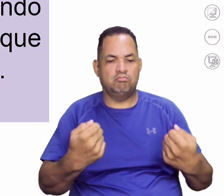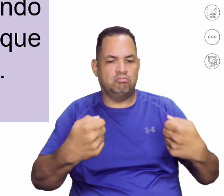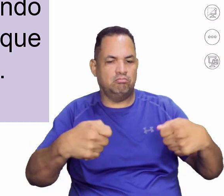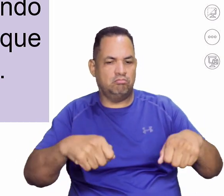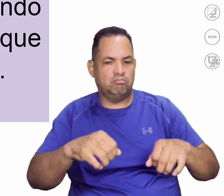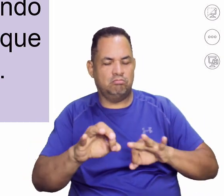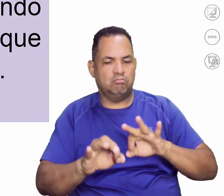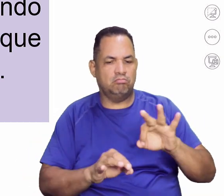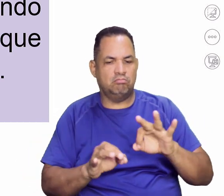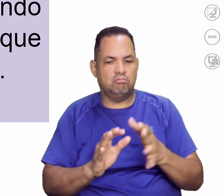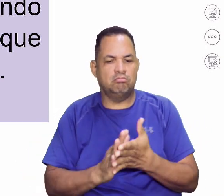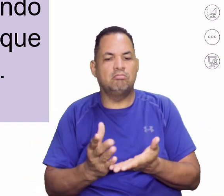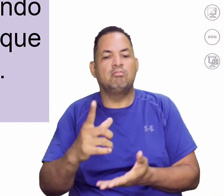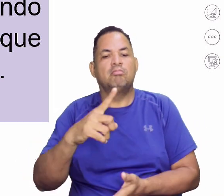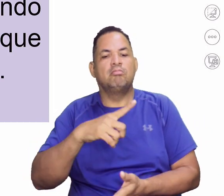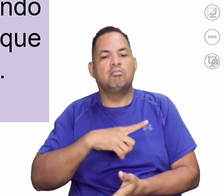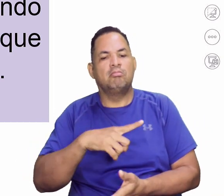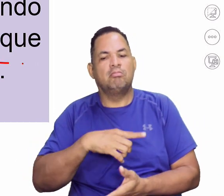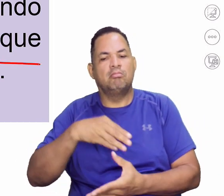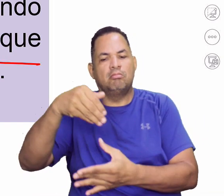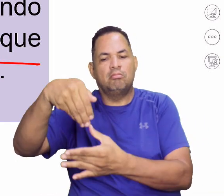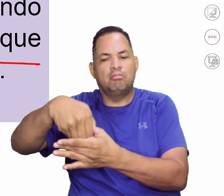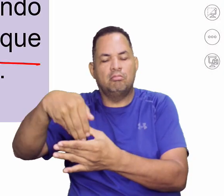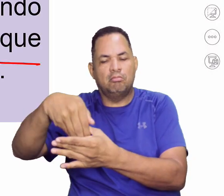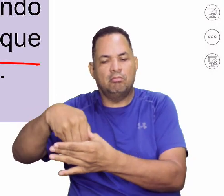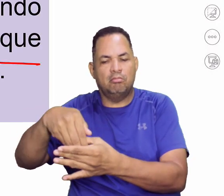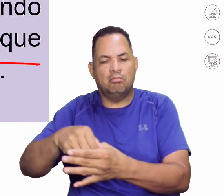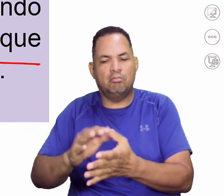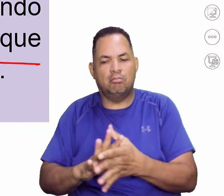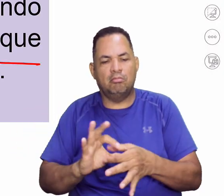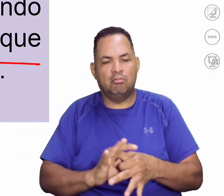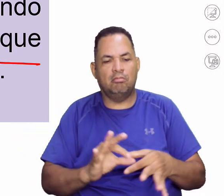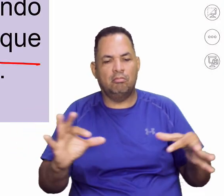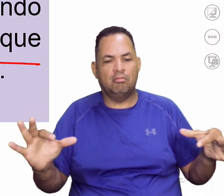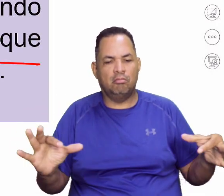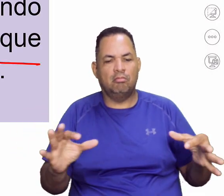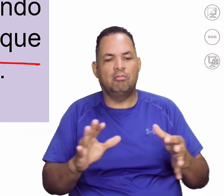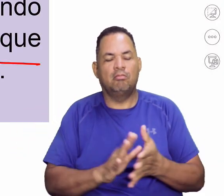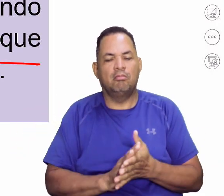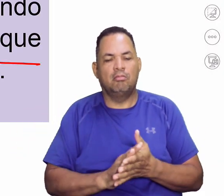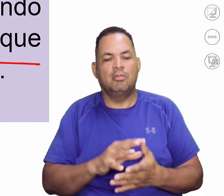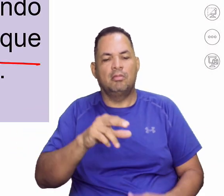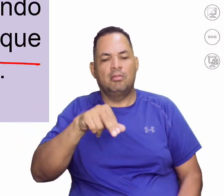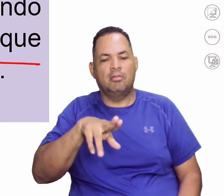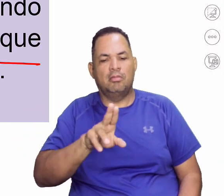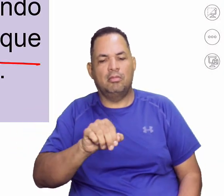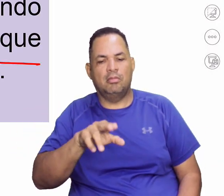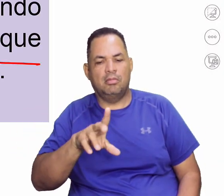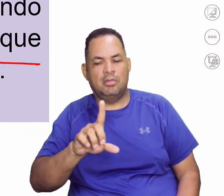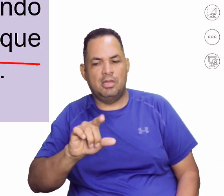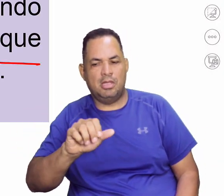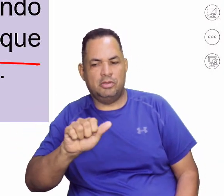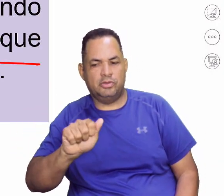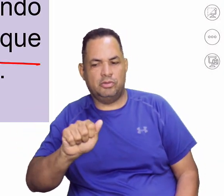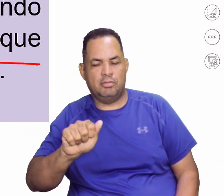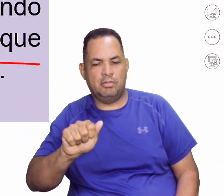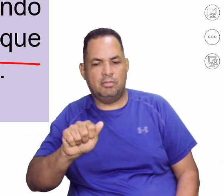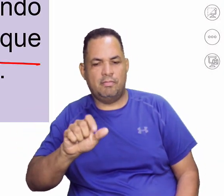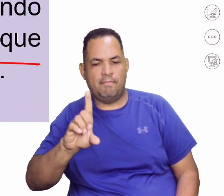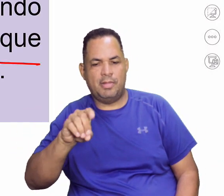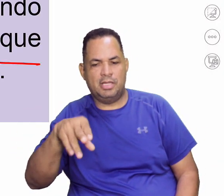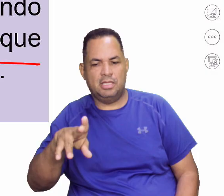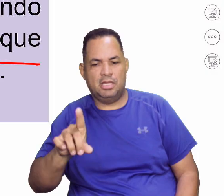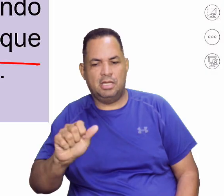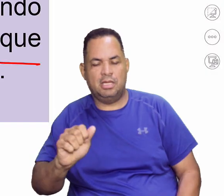1994, permitindo a realização de eleições democráticas que levaram,